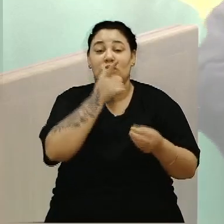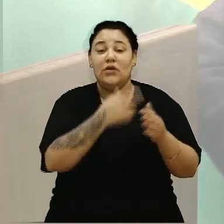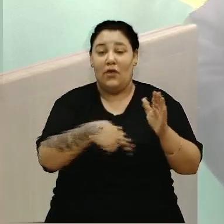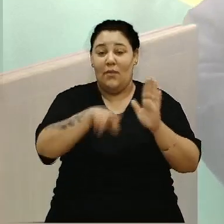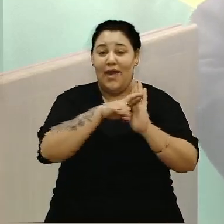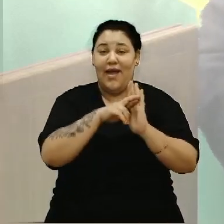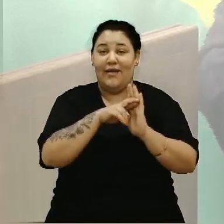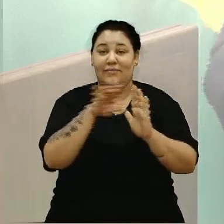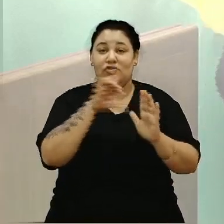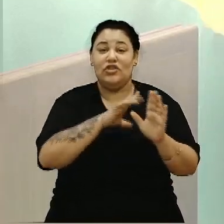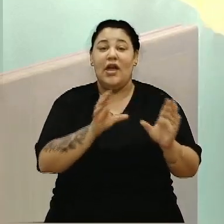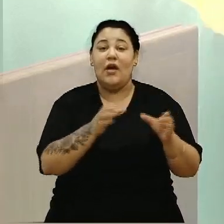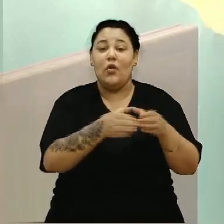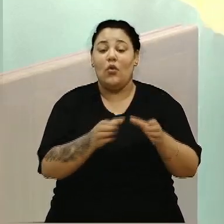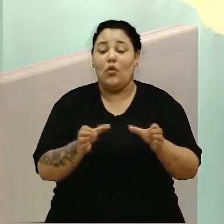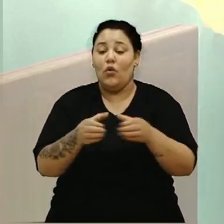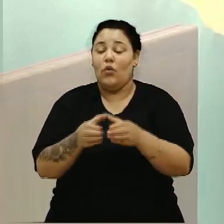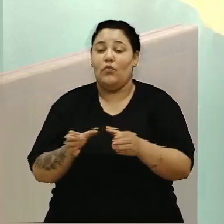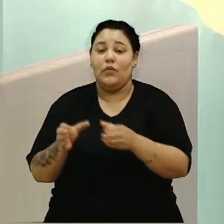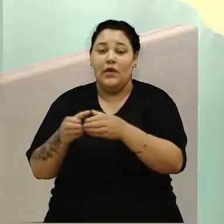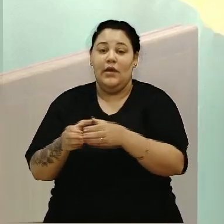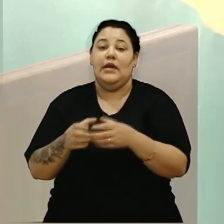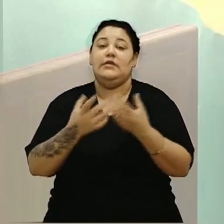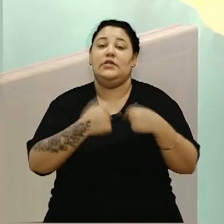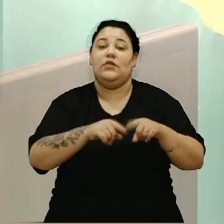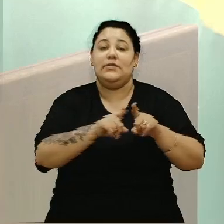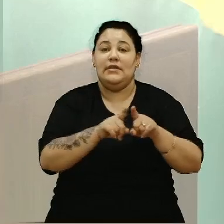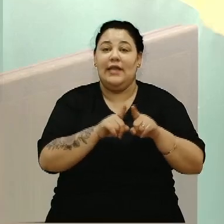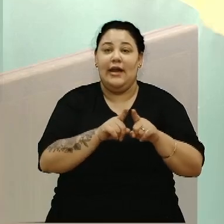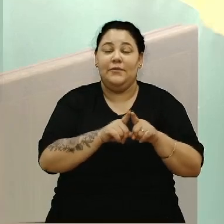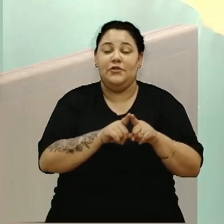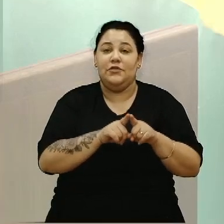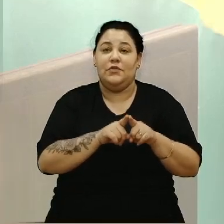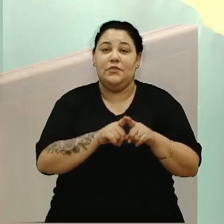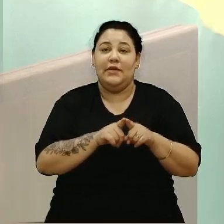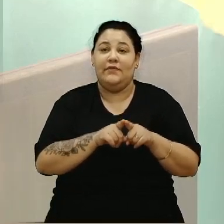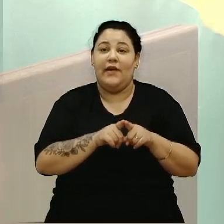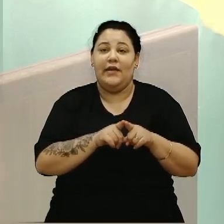Com equipes, com planejamento.